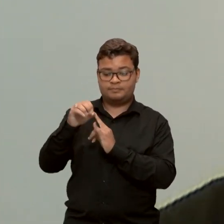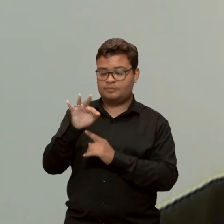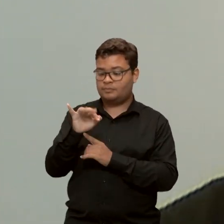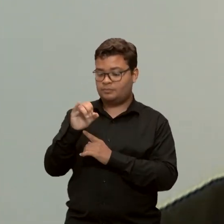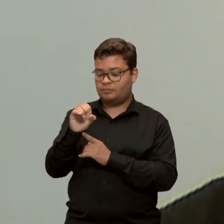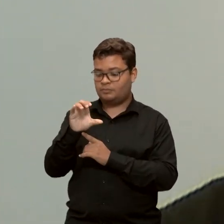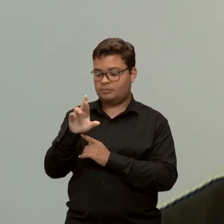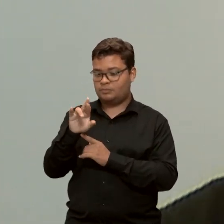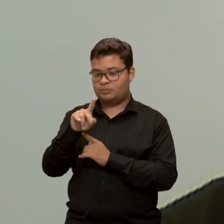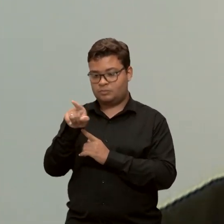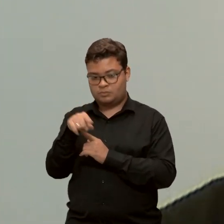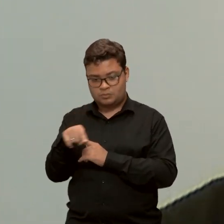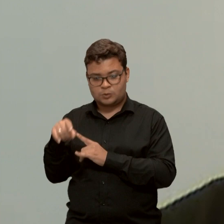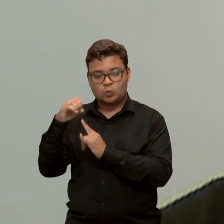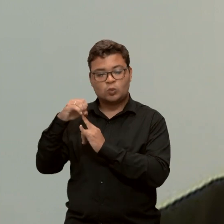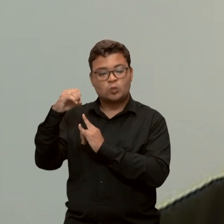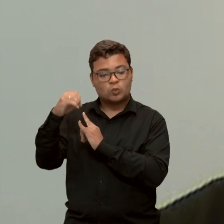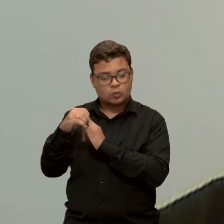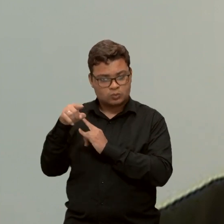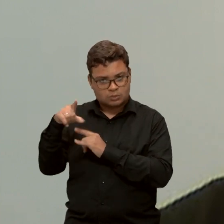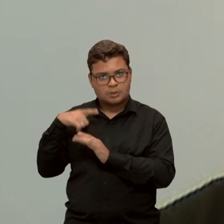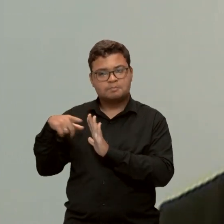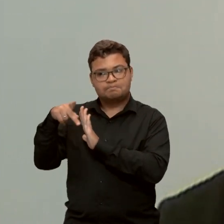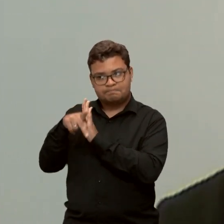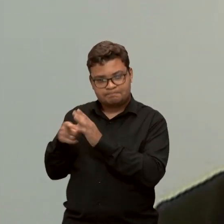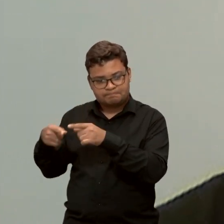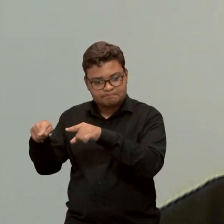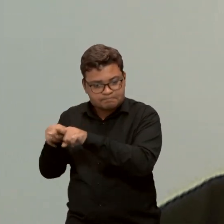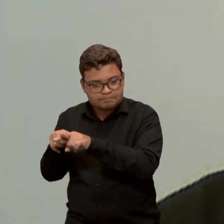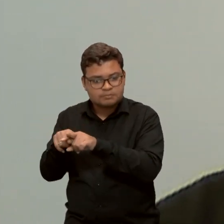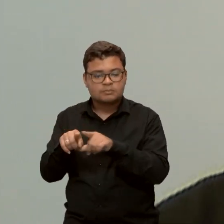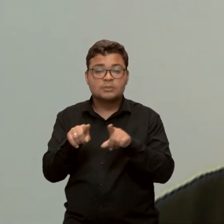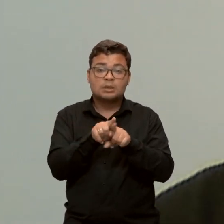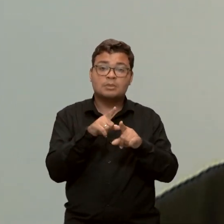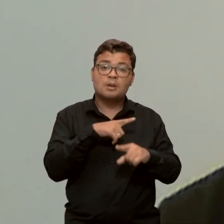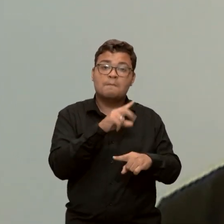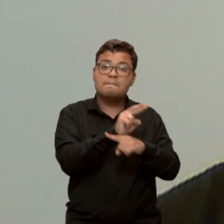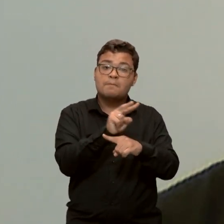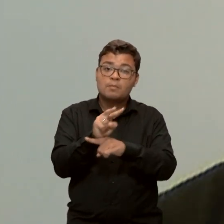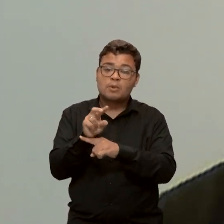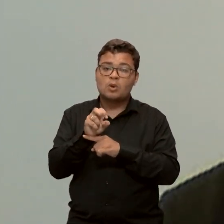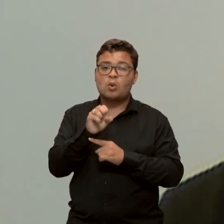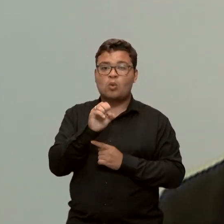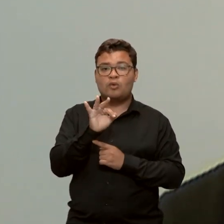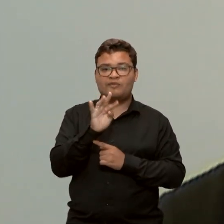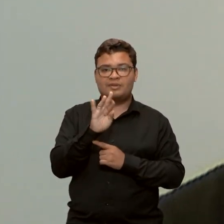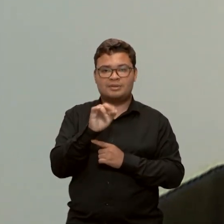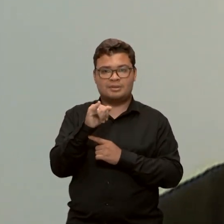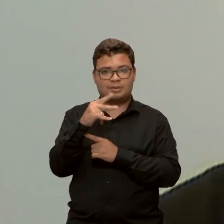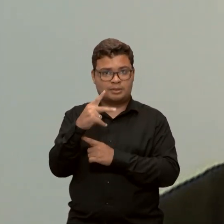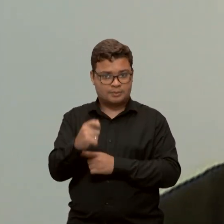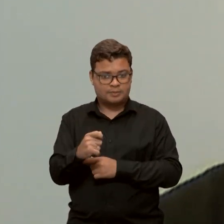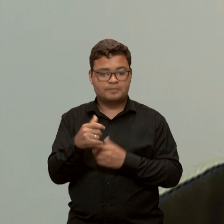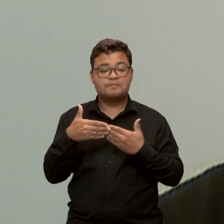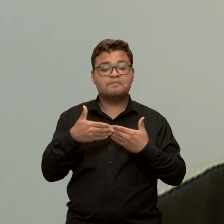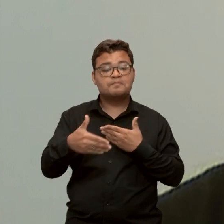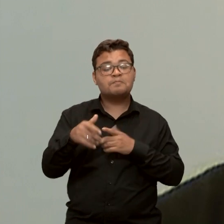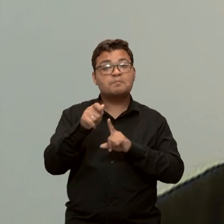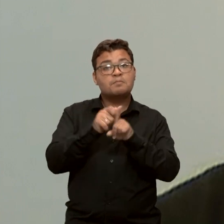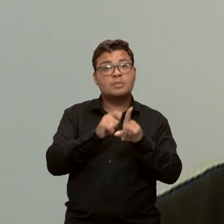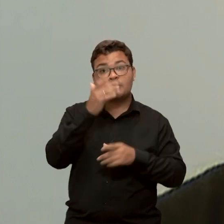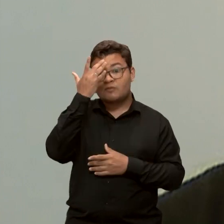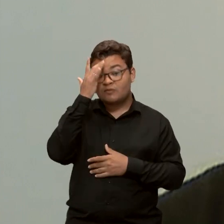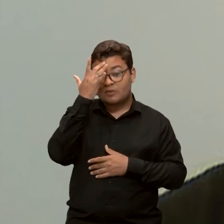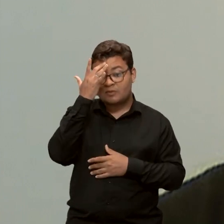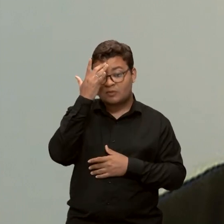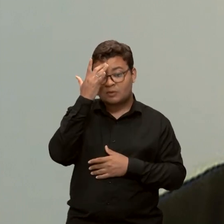Então, a gente sabe que a população de mosquitos também pode aumentar, mas nós estamos entrando com projetos, nós temos um